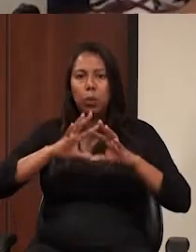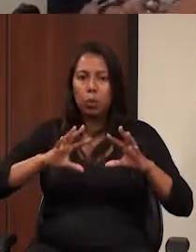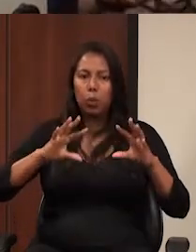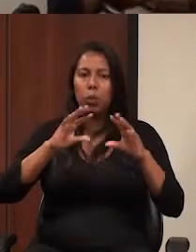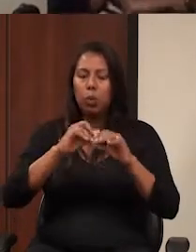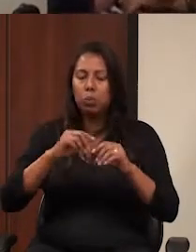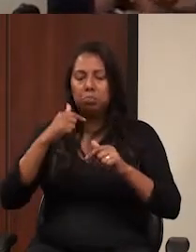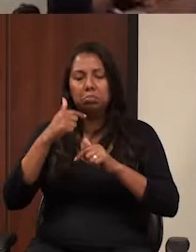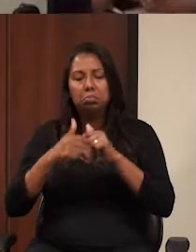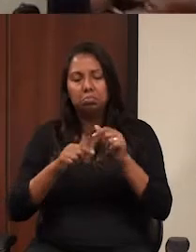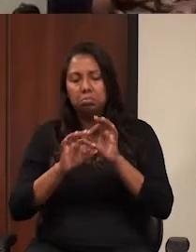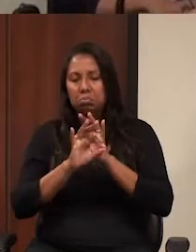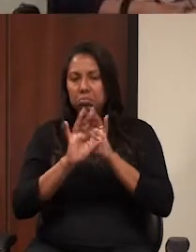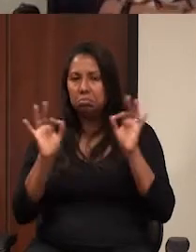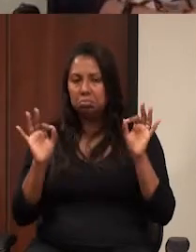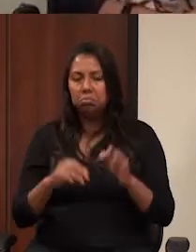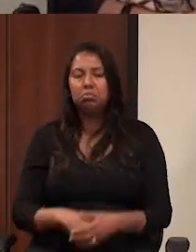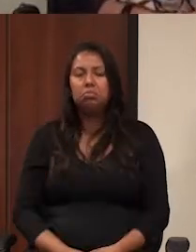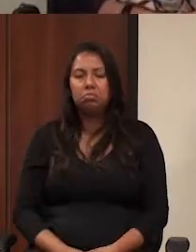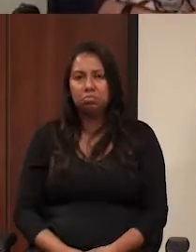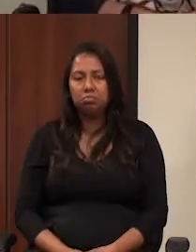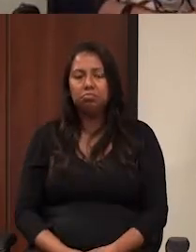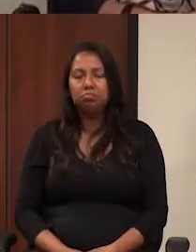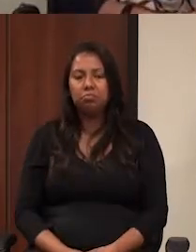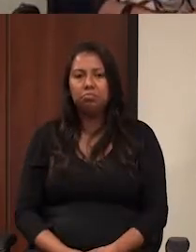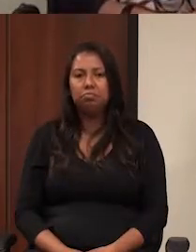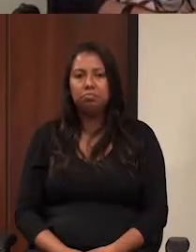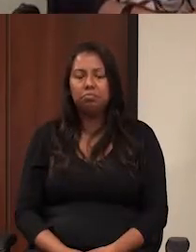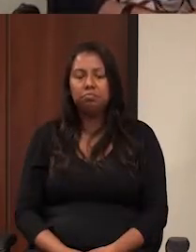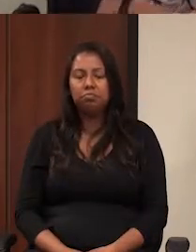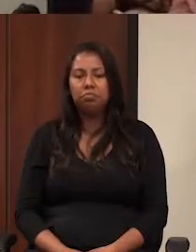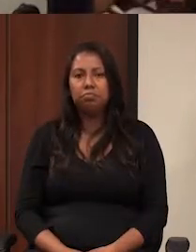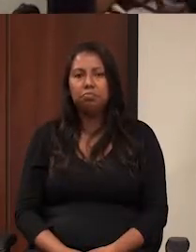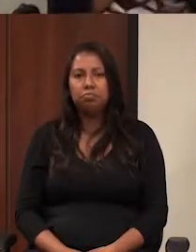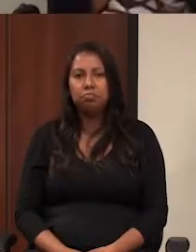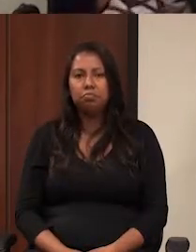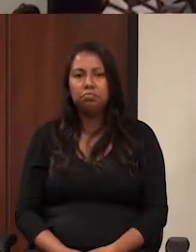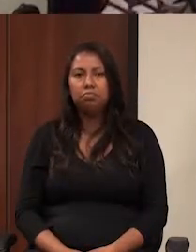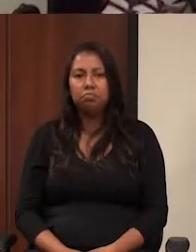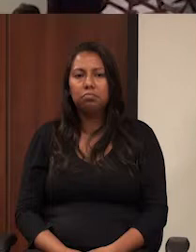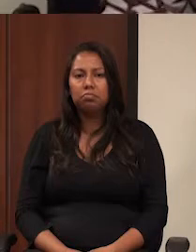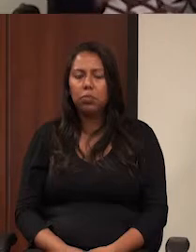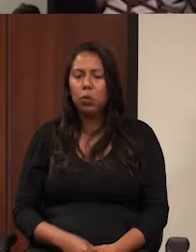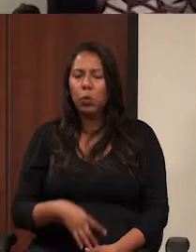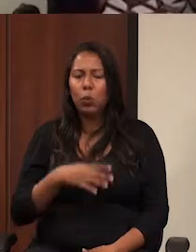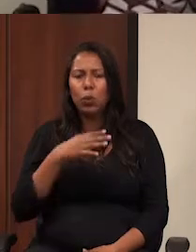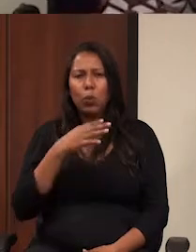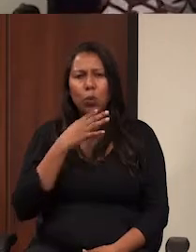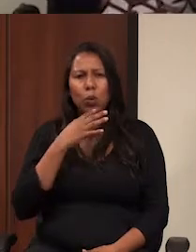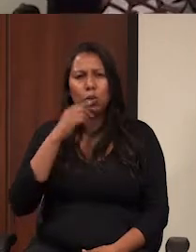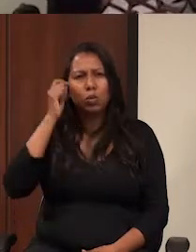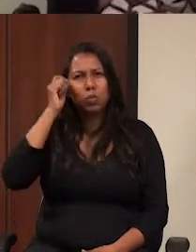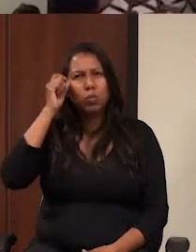brilhante trabalho que está sendo realizado aqui hoje. Com toda certeza, isso amplia ainda mais o nosso conhecimento com relação ao direito da